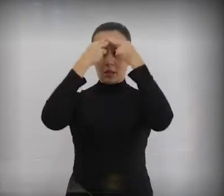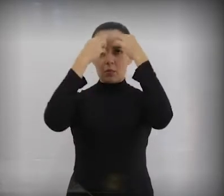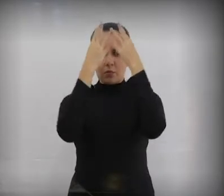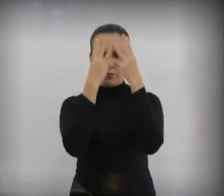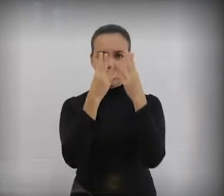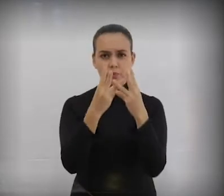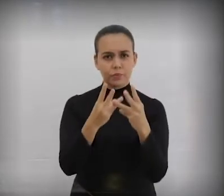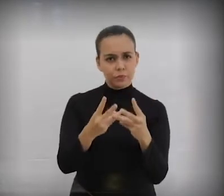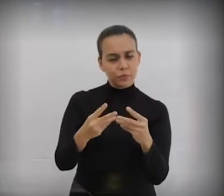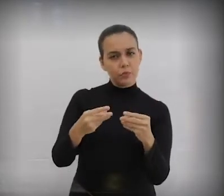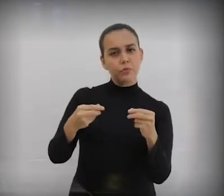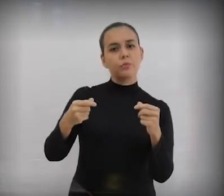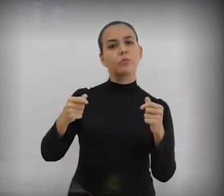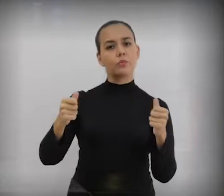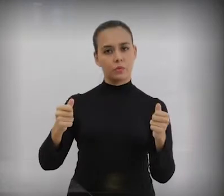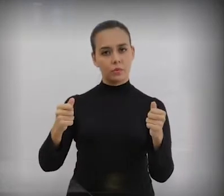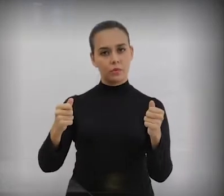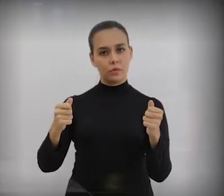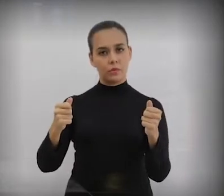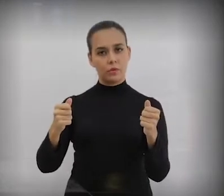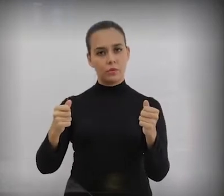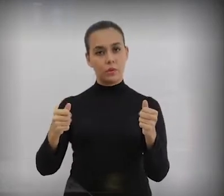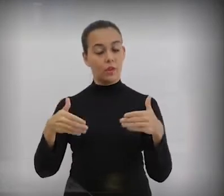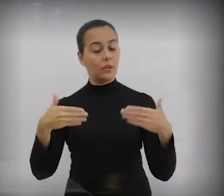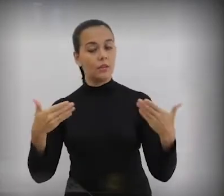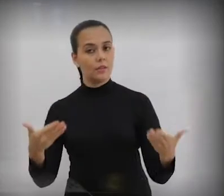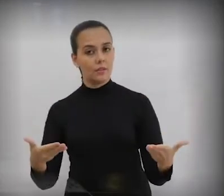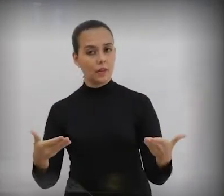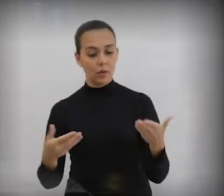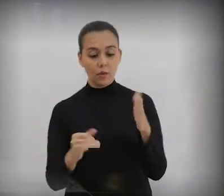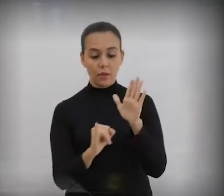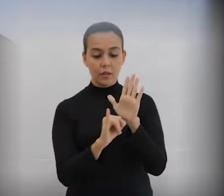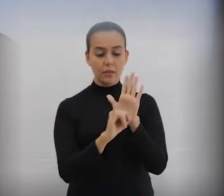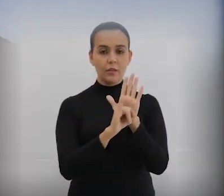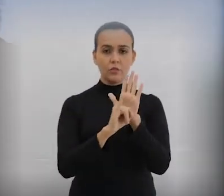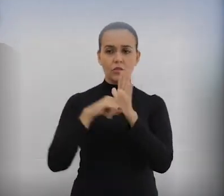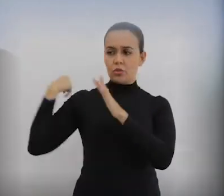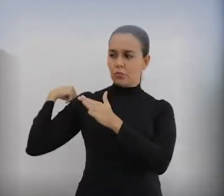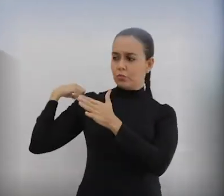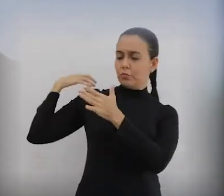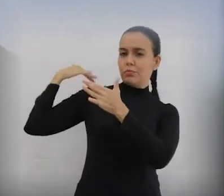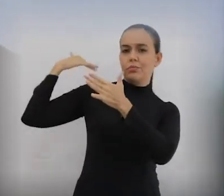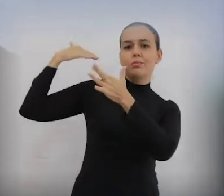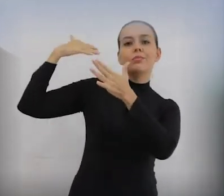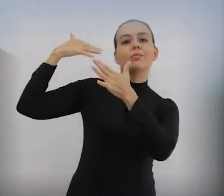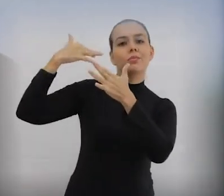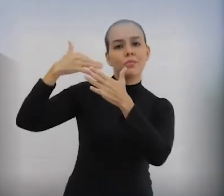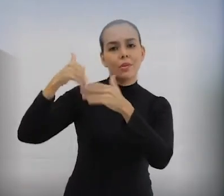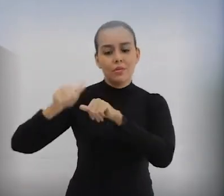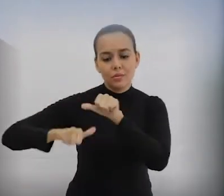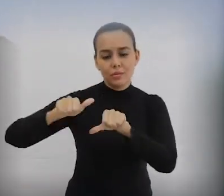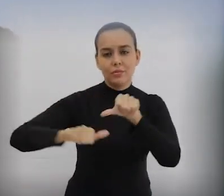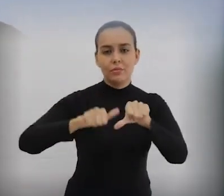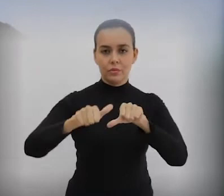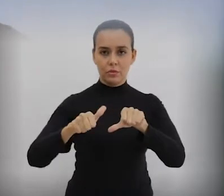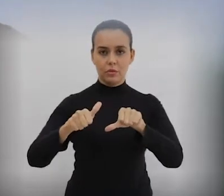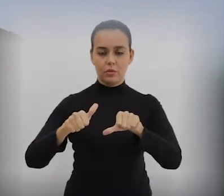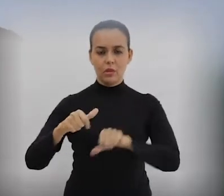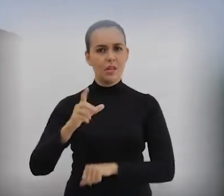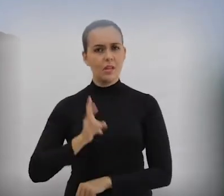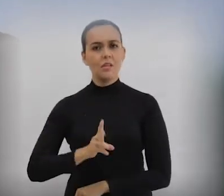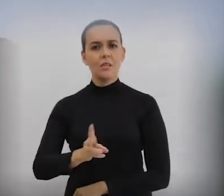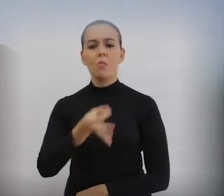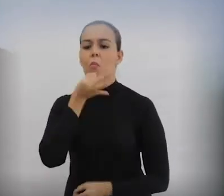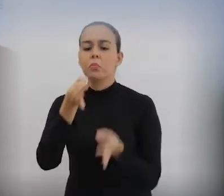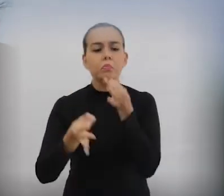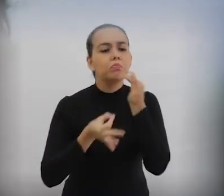maneira, essa identidade brasileira, que também foi uma construção e que hoje também é muito criticada, que afinal que identidade é